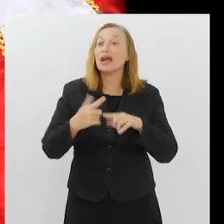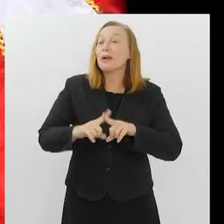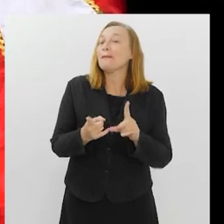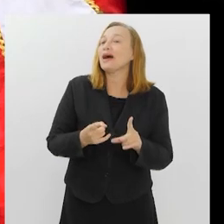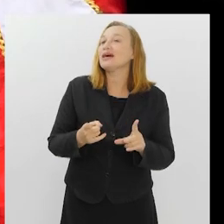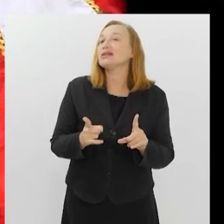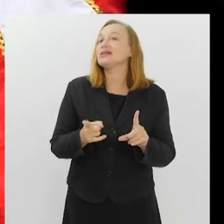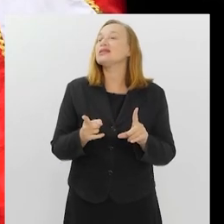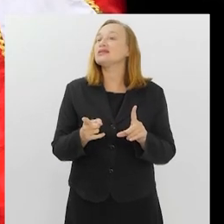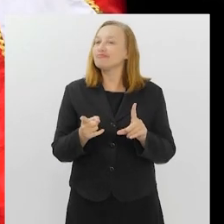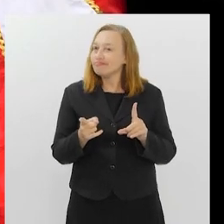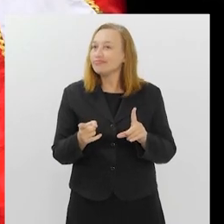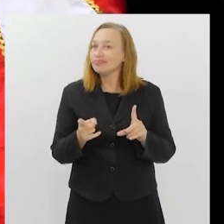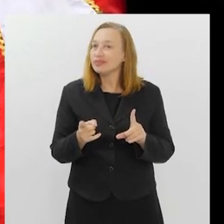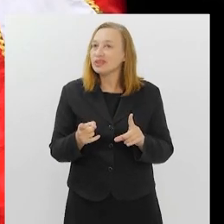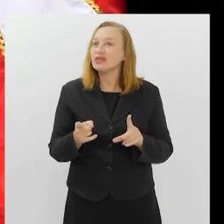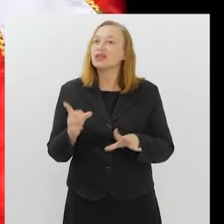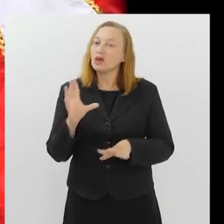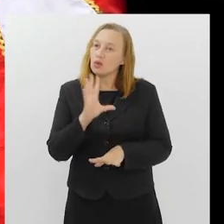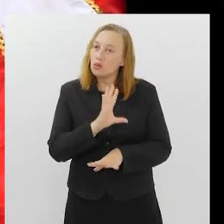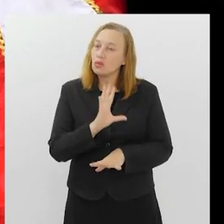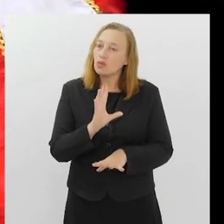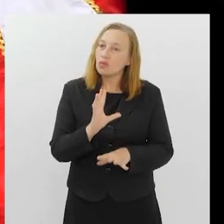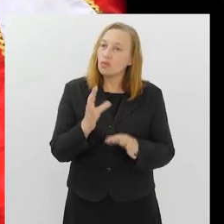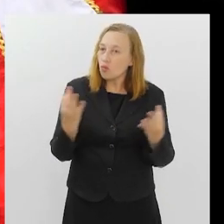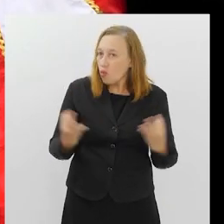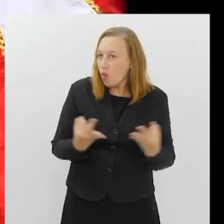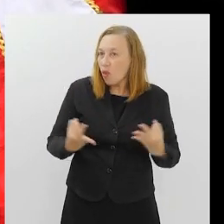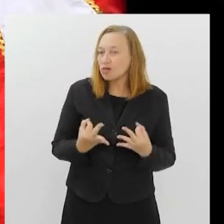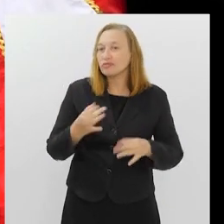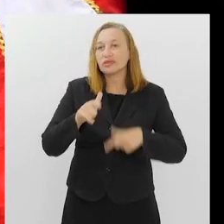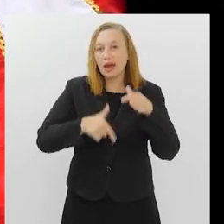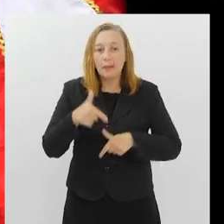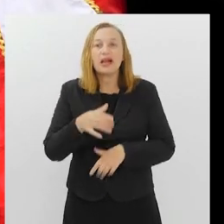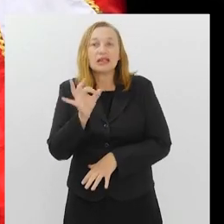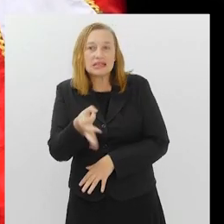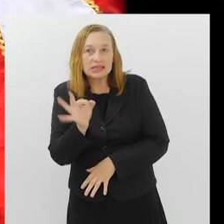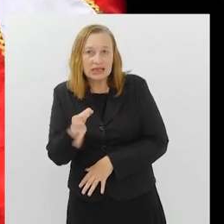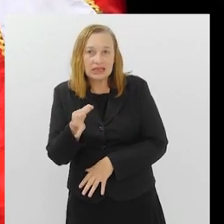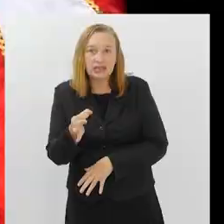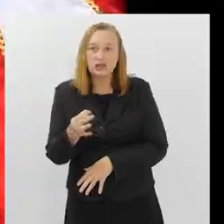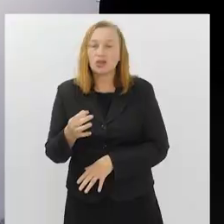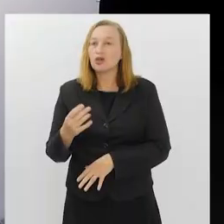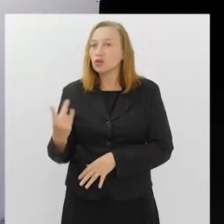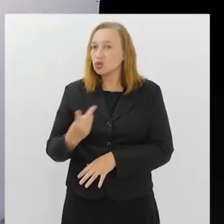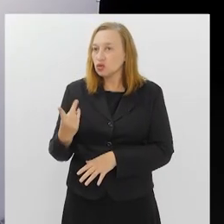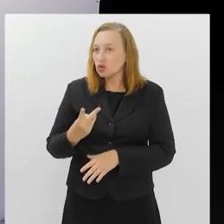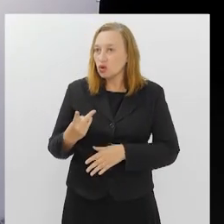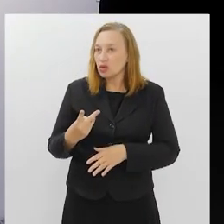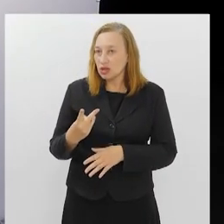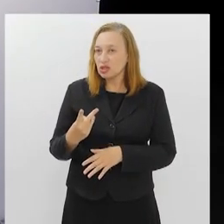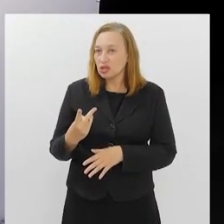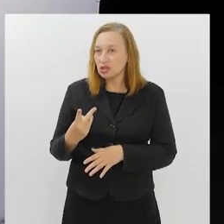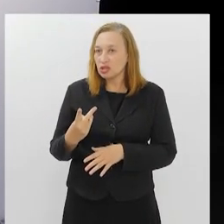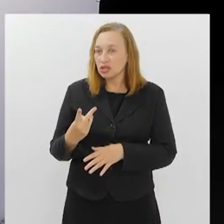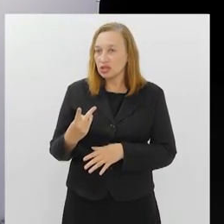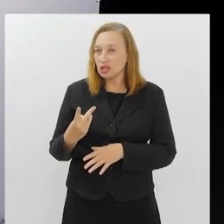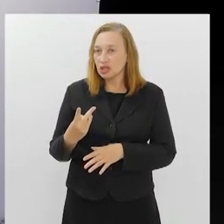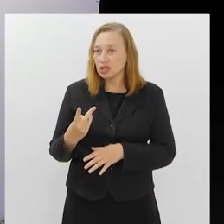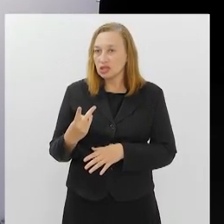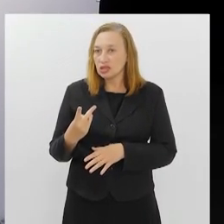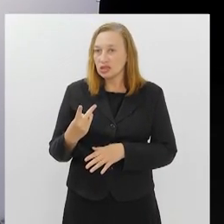zoeira, mas a gente vai fazer um ótimo trabalho com toda certeza. Acho que é Ambos são importante essa crias da escola. descontração